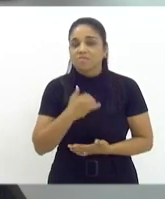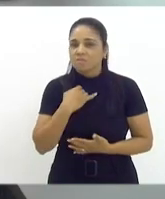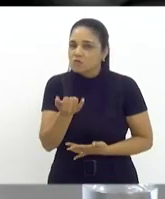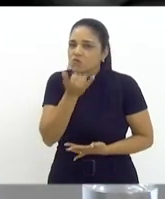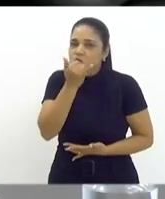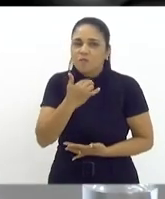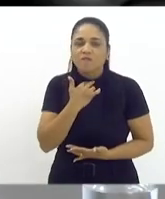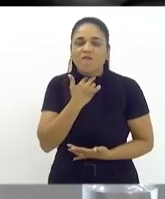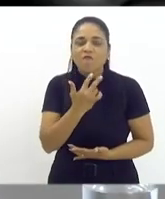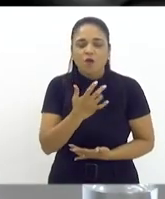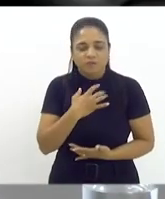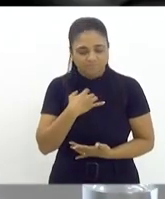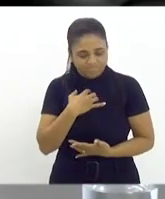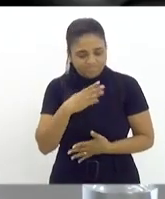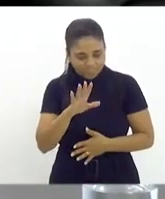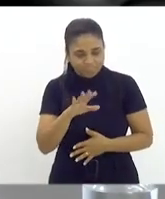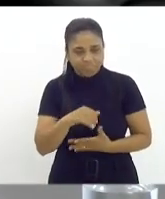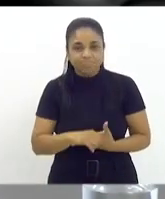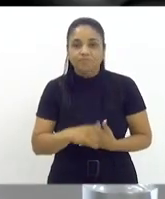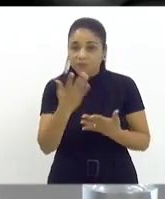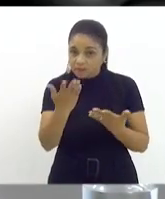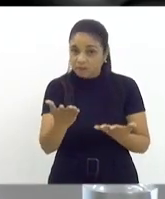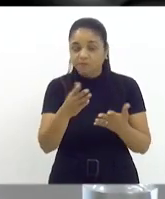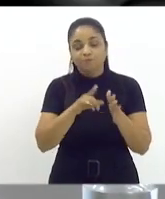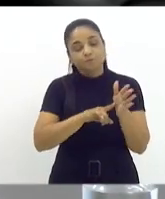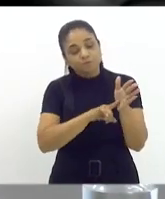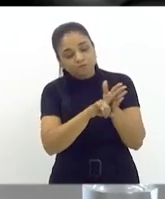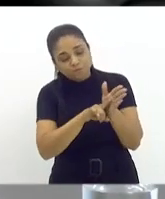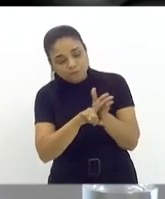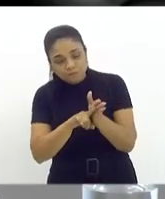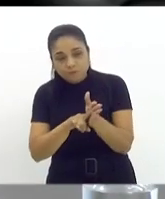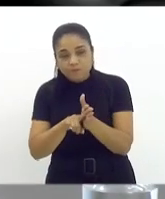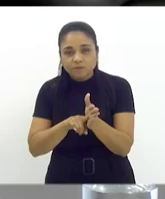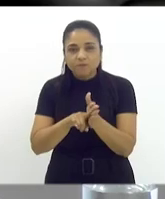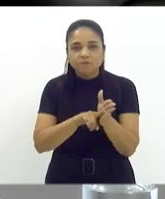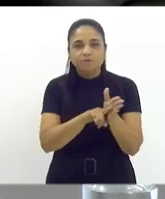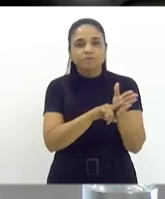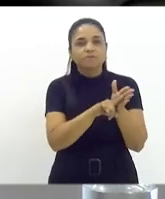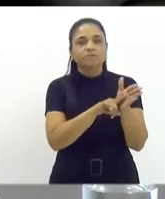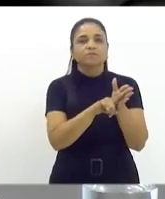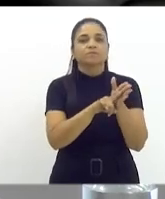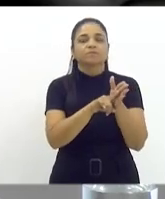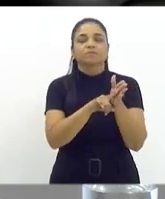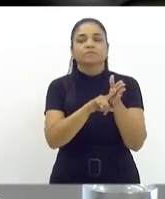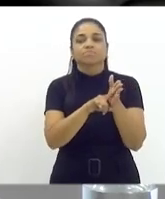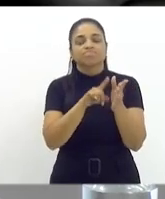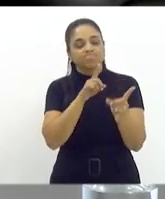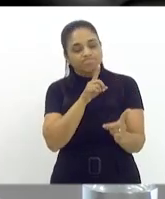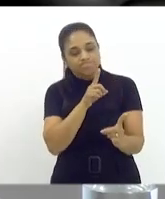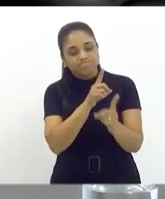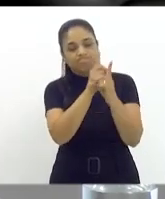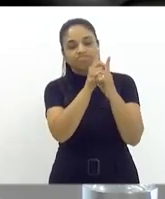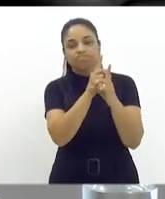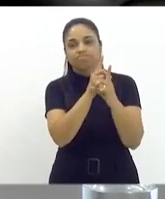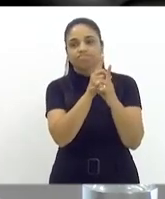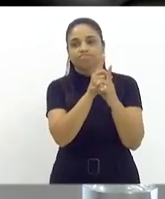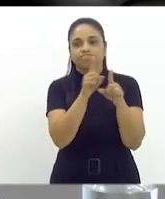essa essa pesquisa ela identificou também grande